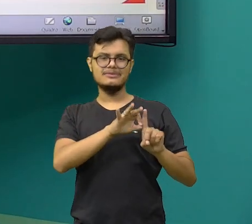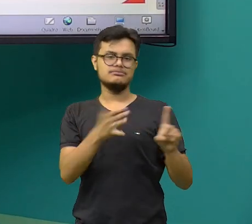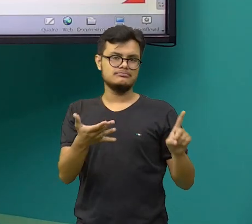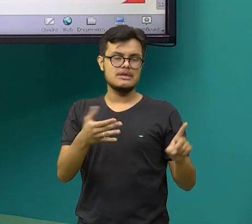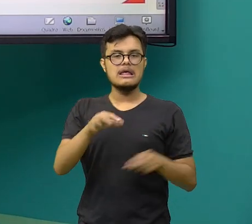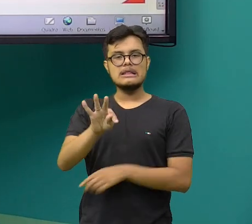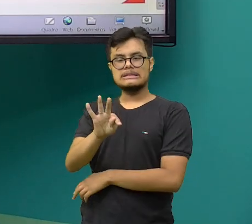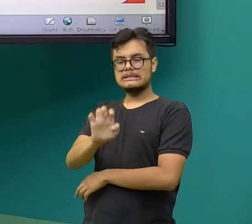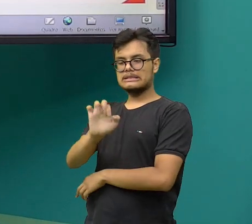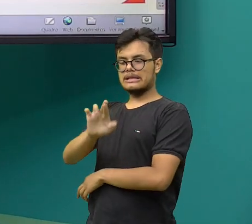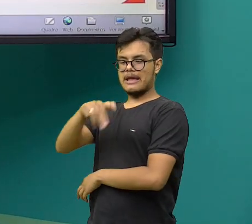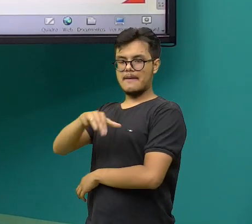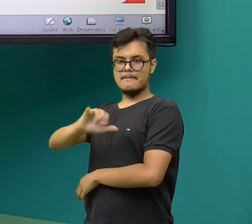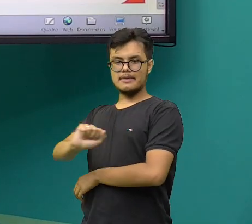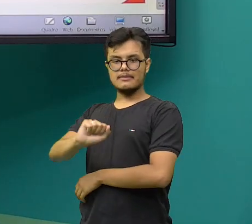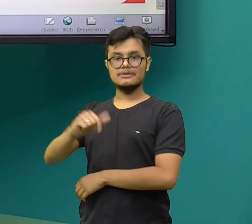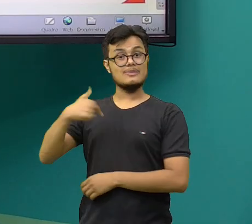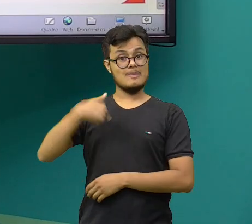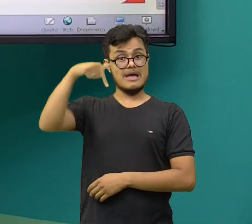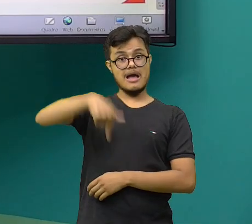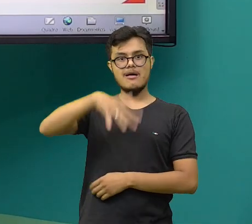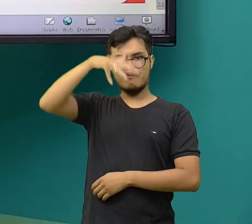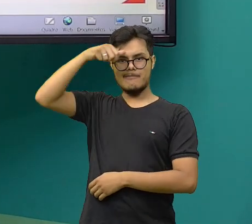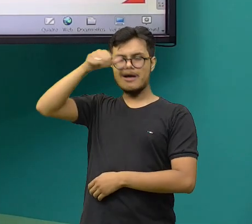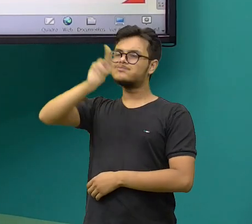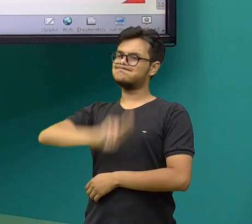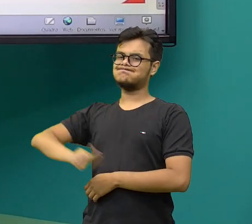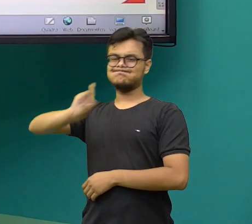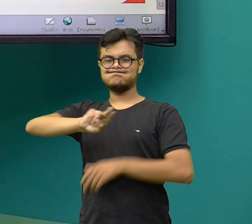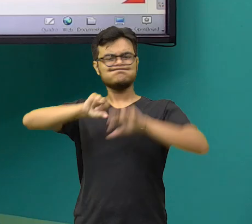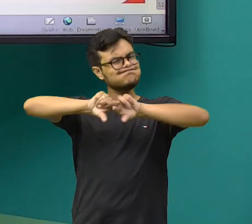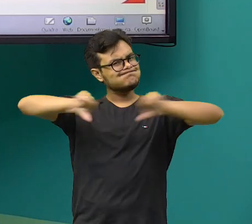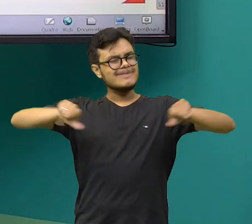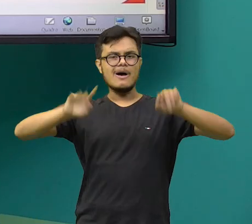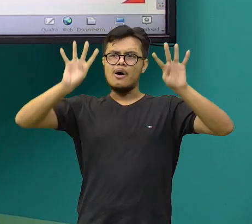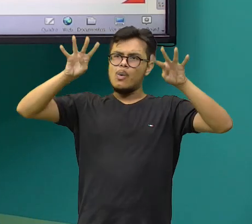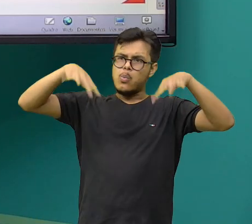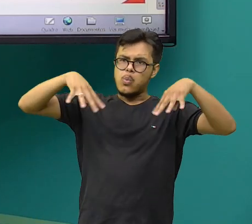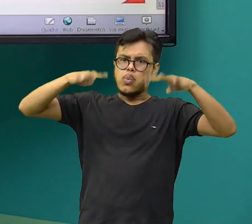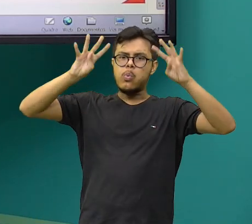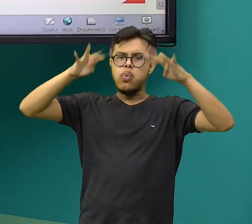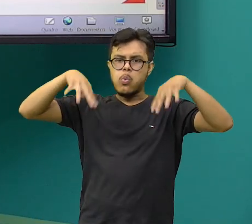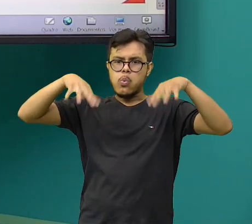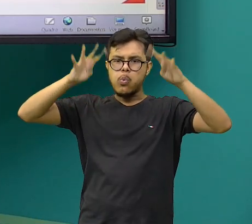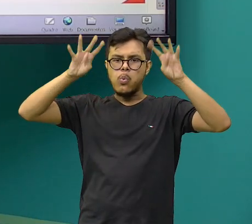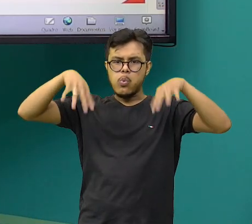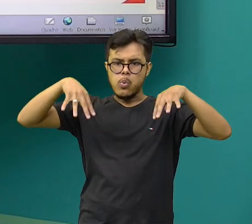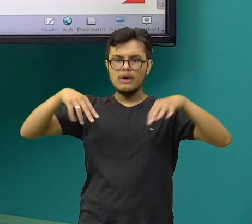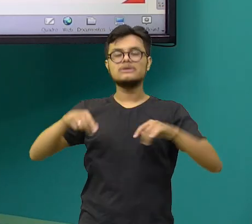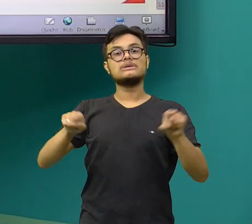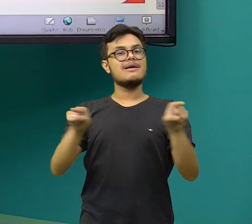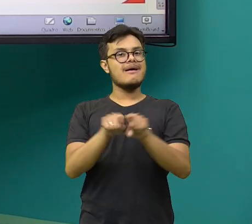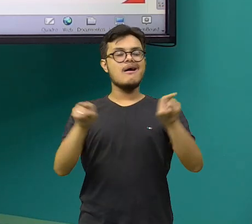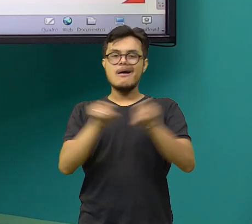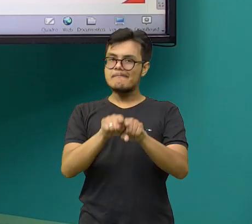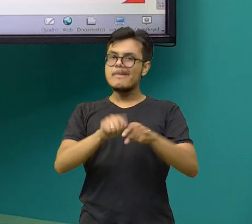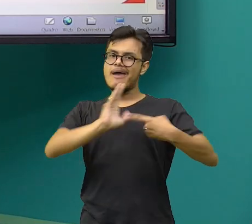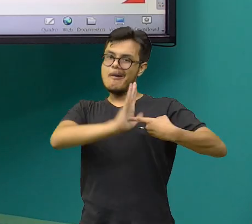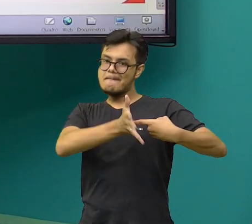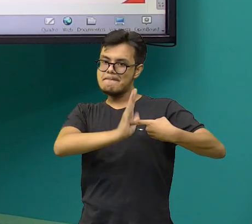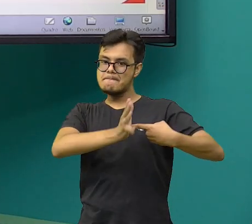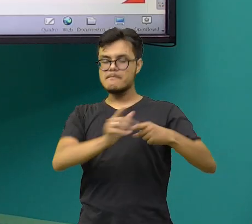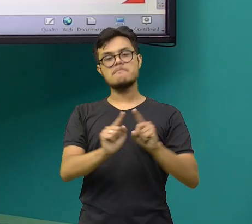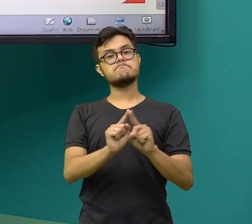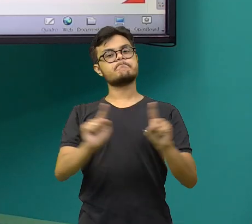em Manaus, utilizamos muito recursos de ar-condicionado e eles são também máquinas térmicas, só que